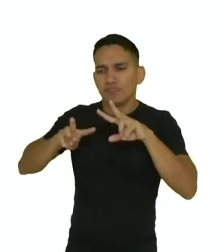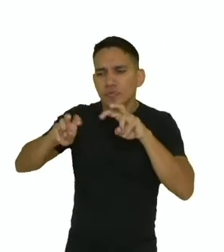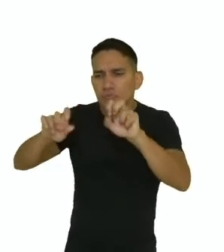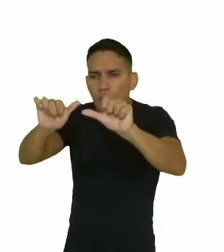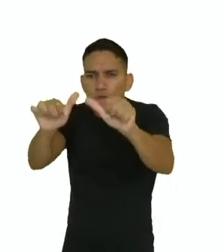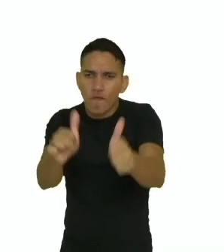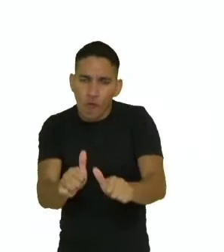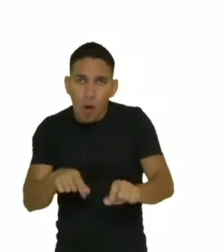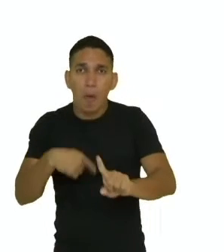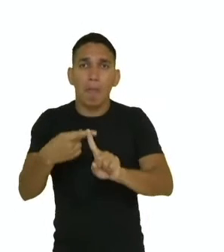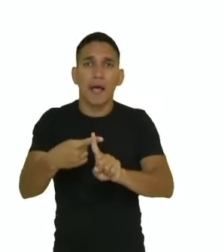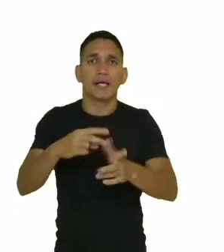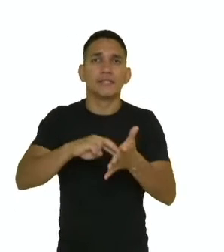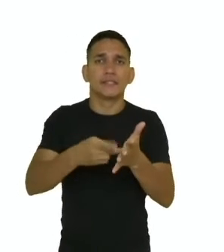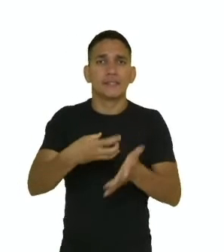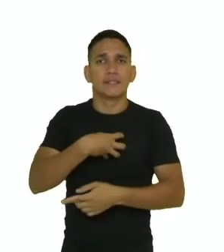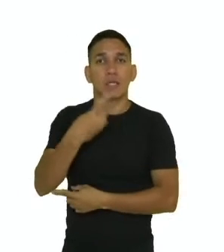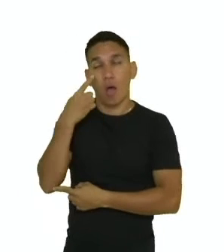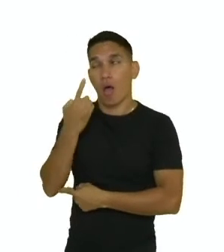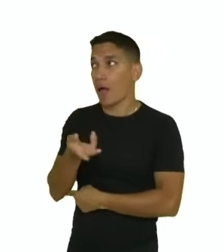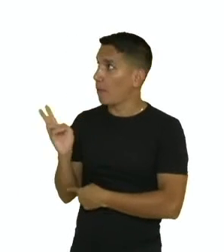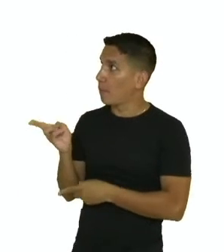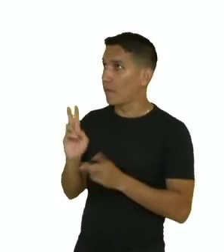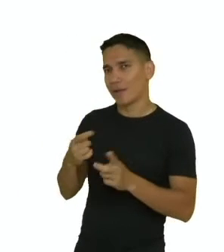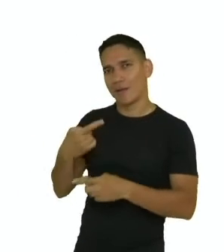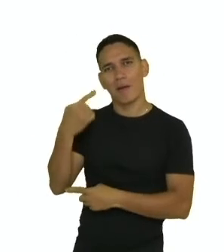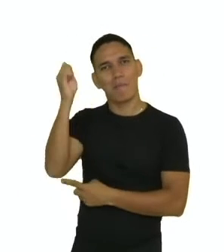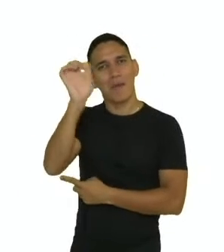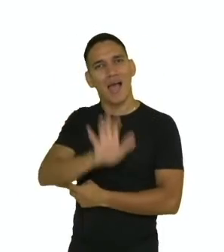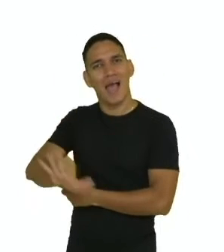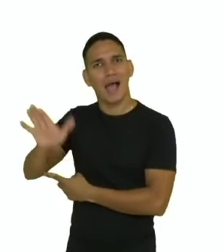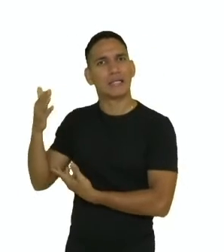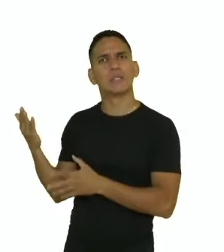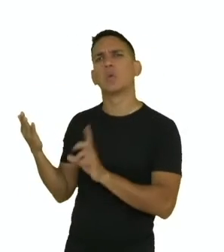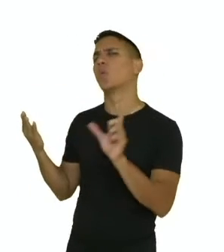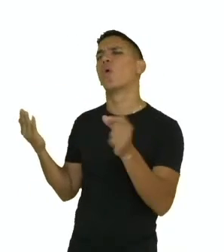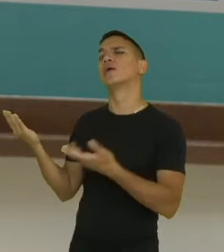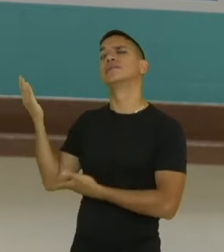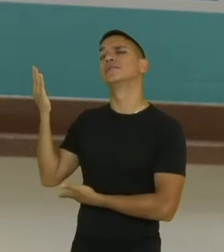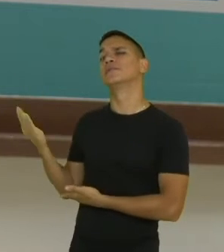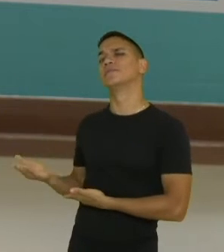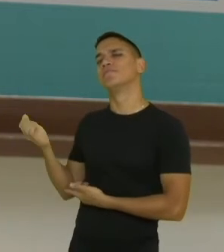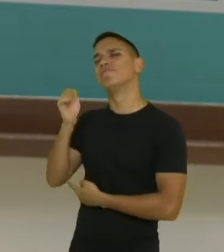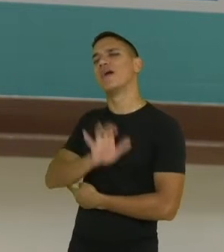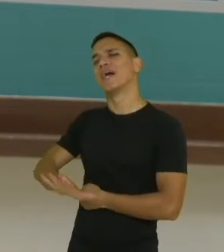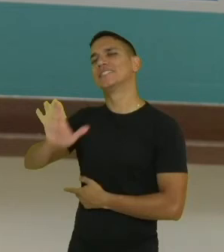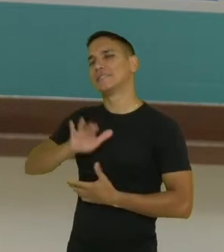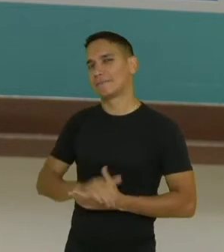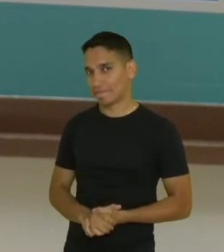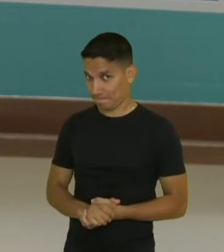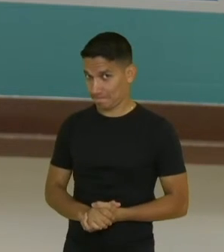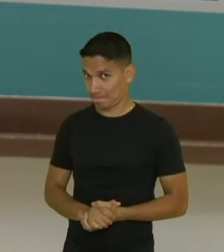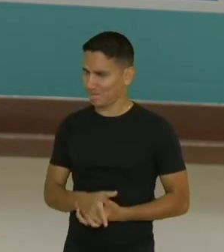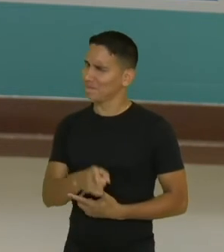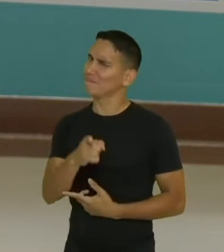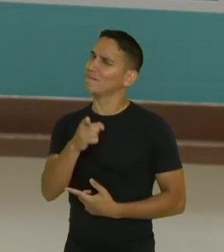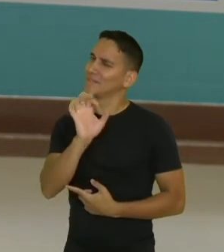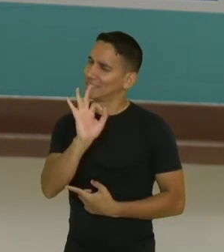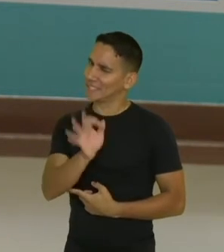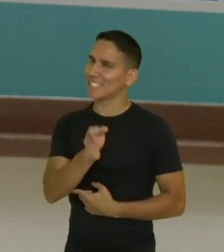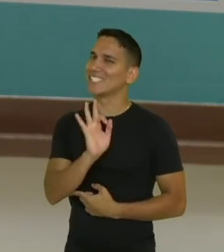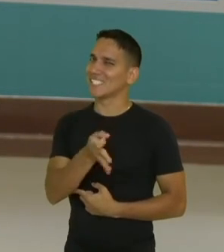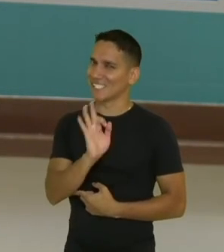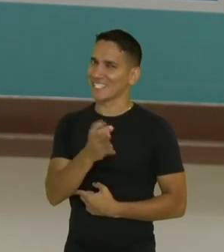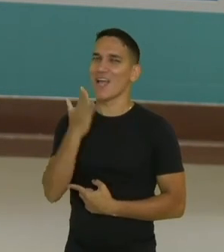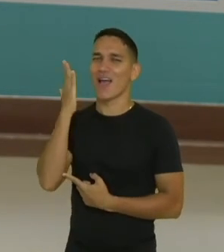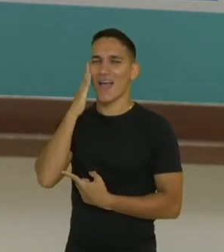sentidos ao mesmo tempo. Observem aqui a imagem ao lado. Quem está nessa imagem ao lado? Com certeza